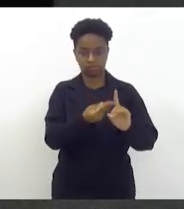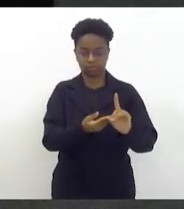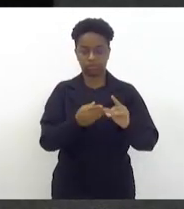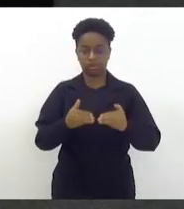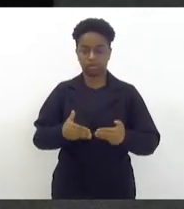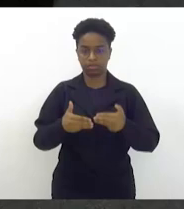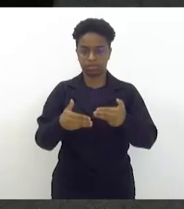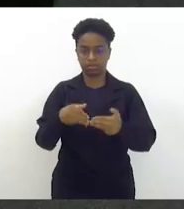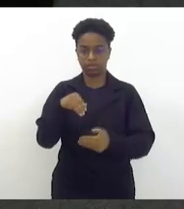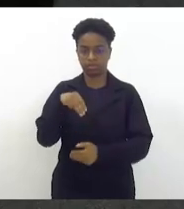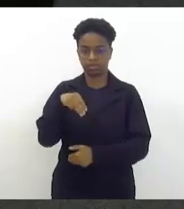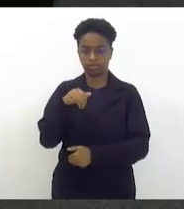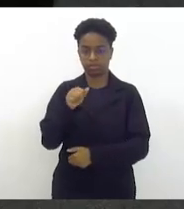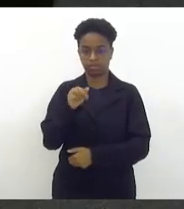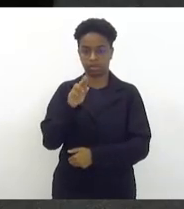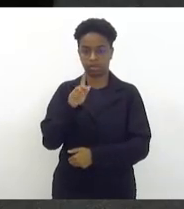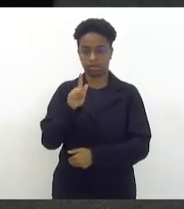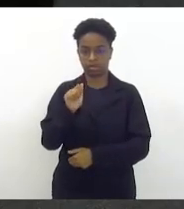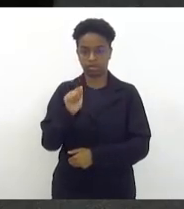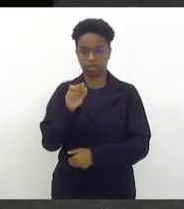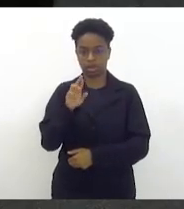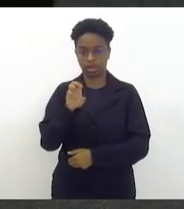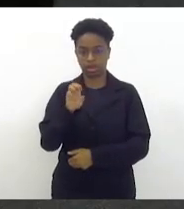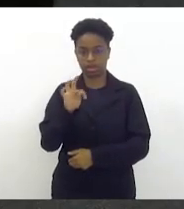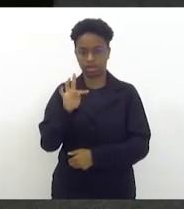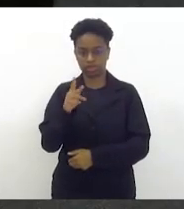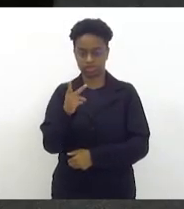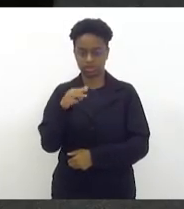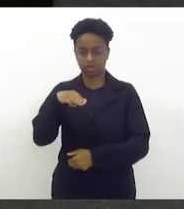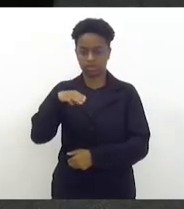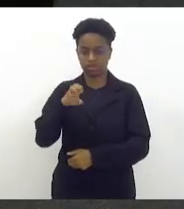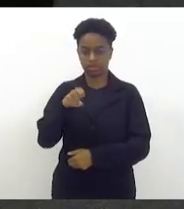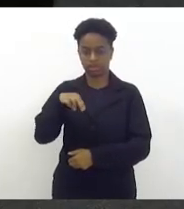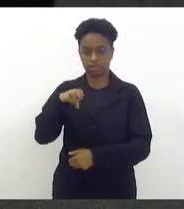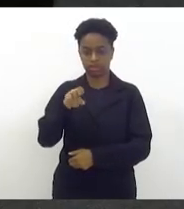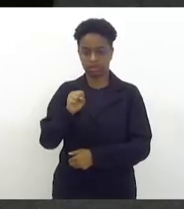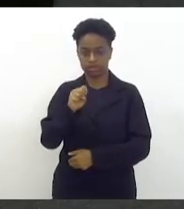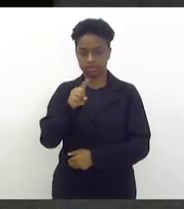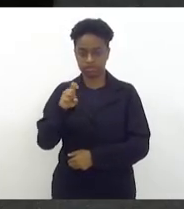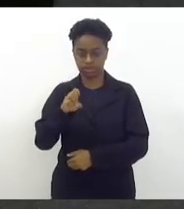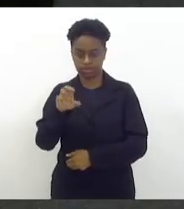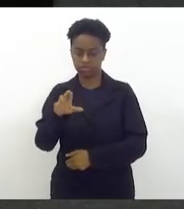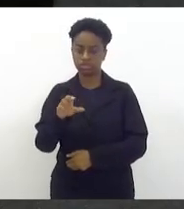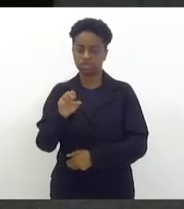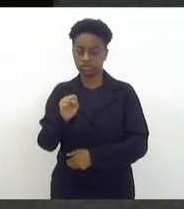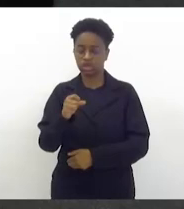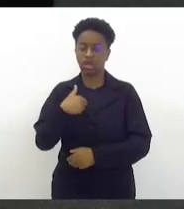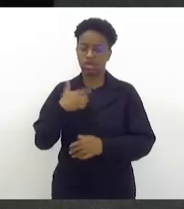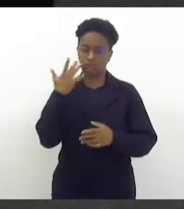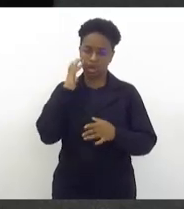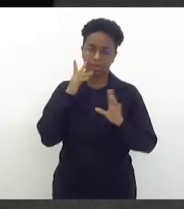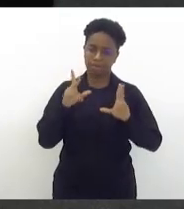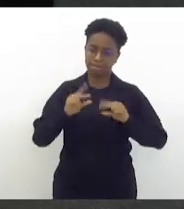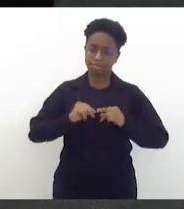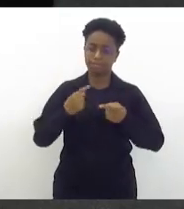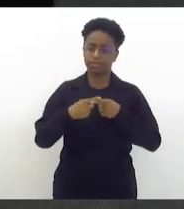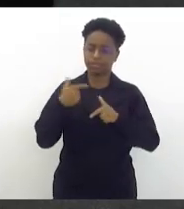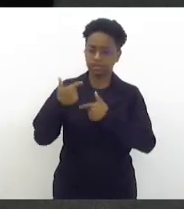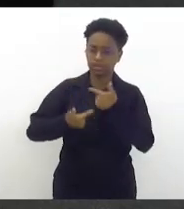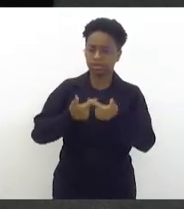Margarete Menezes. Eu penso ser meritório. Eu acho que a ministra Margarete Menezes vem fazendo um